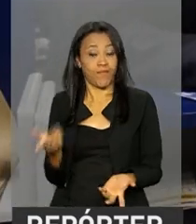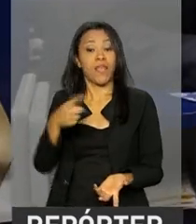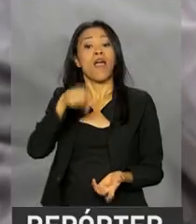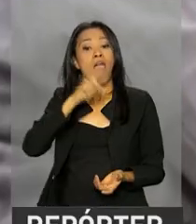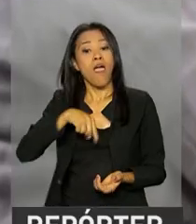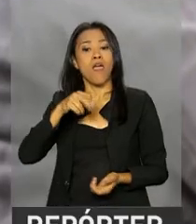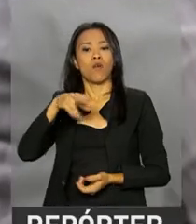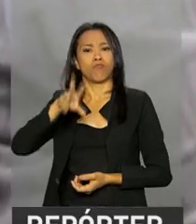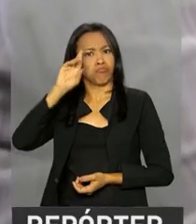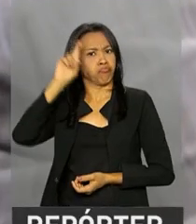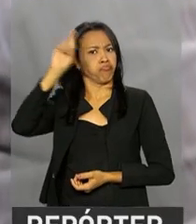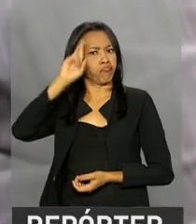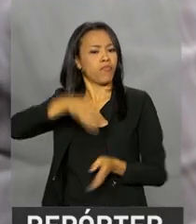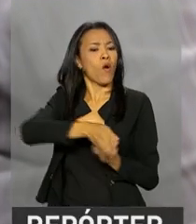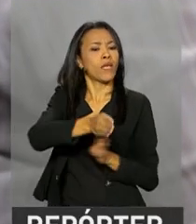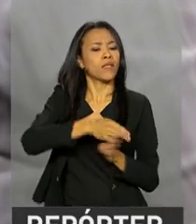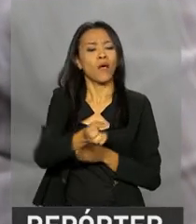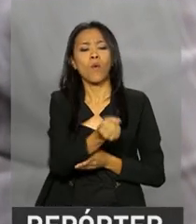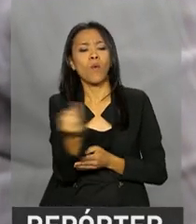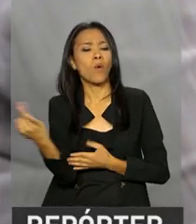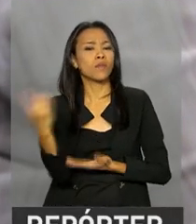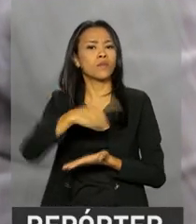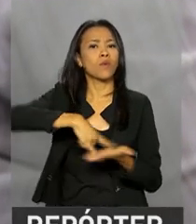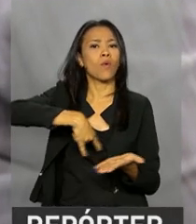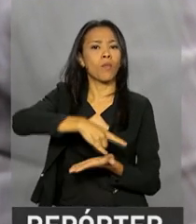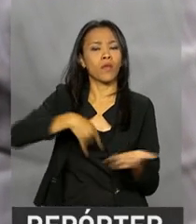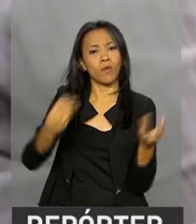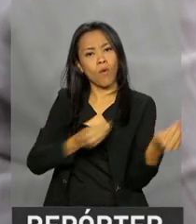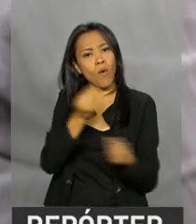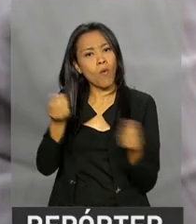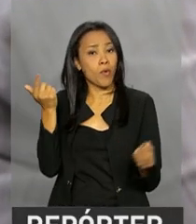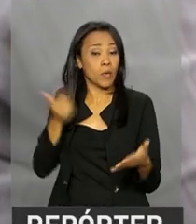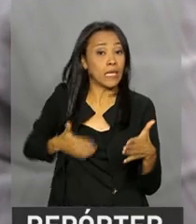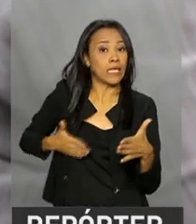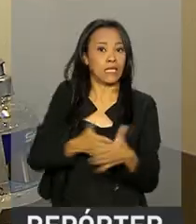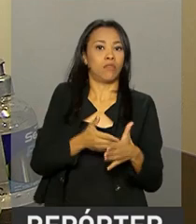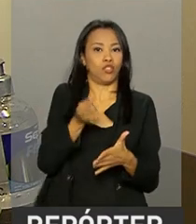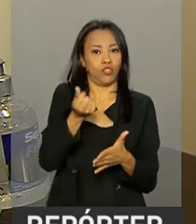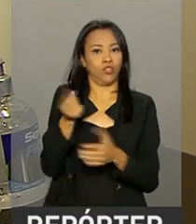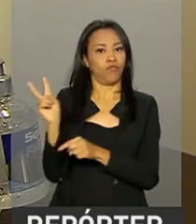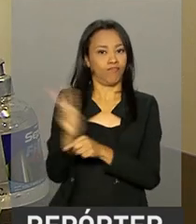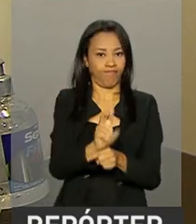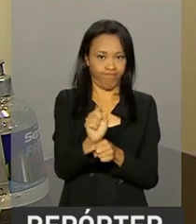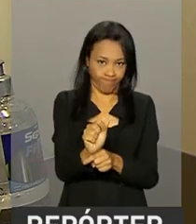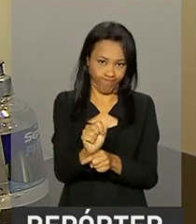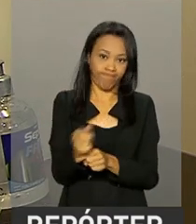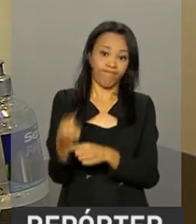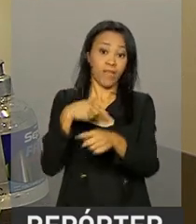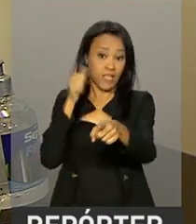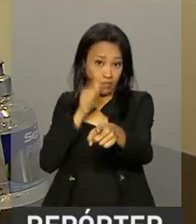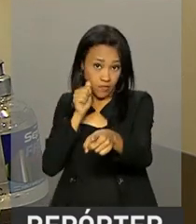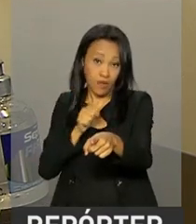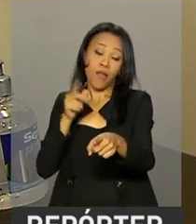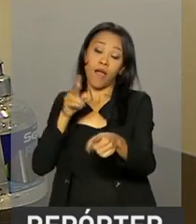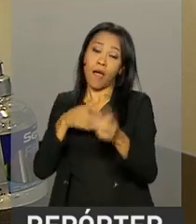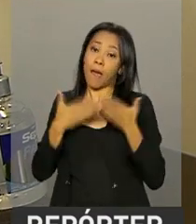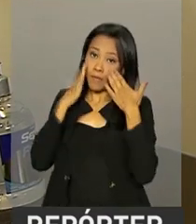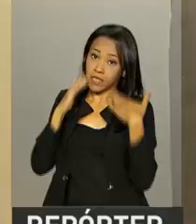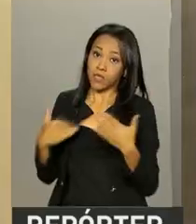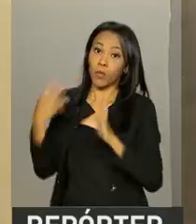vai informar quais os documentos necessários para a definição do limite de crédito danube apresentou seu projeto em